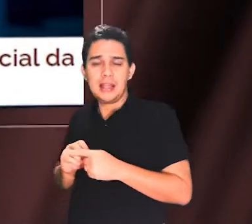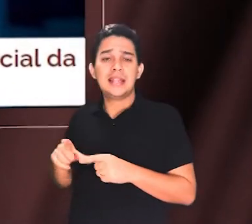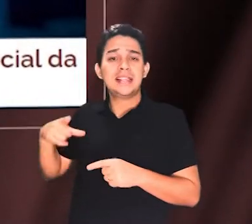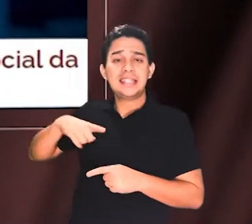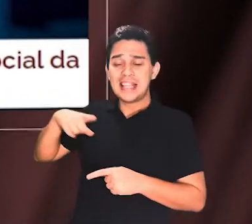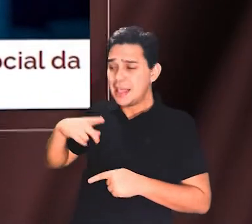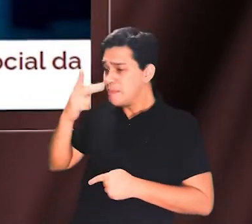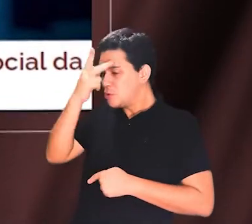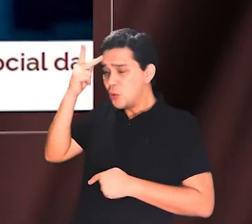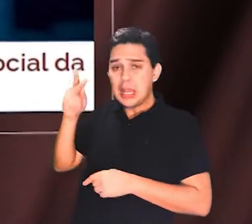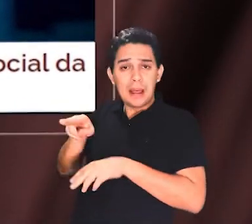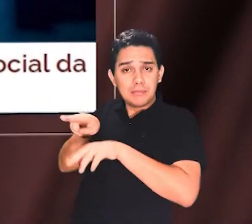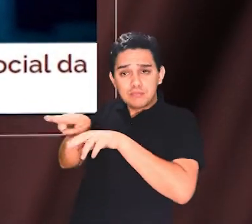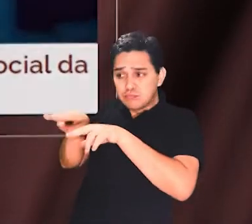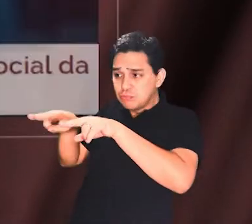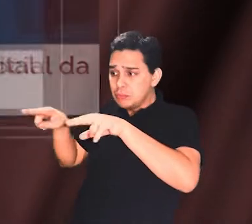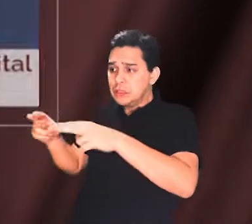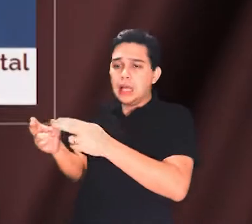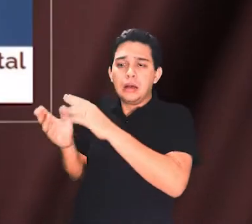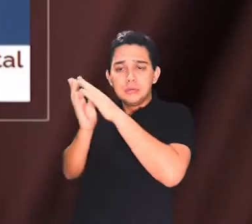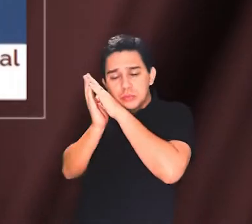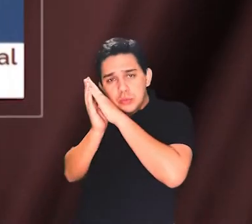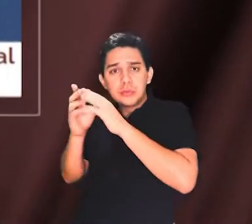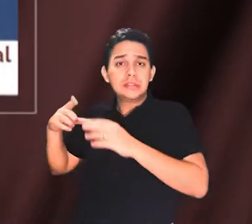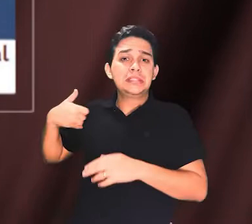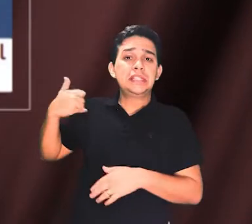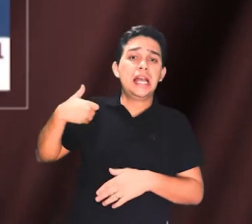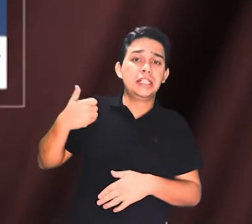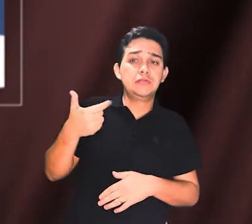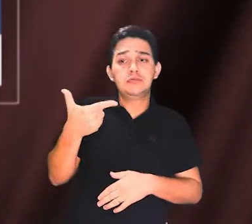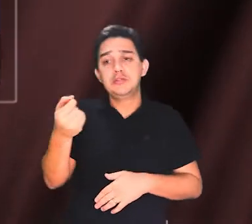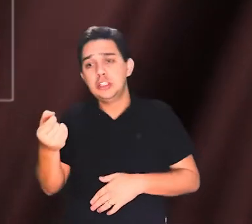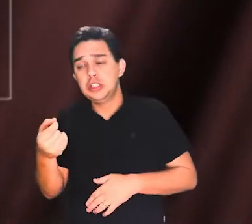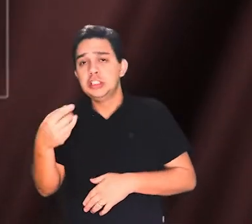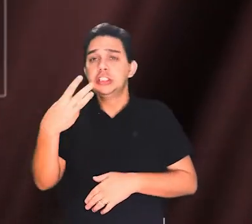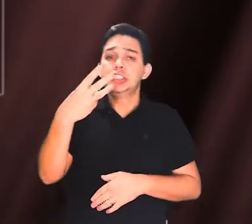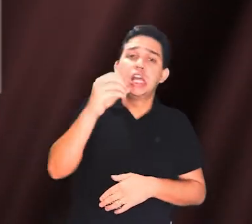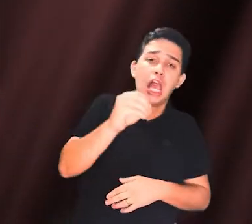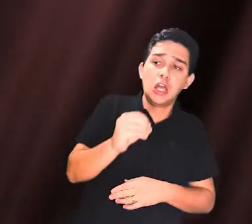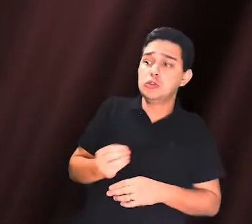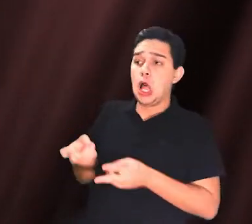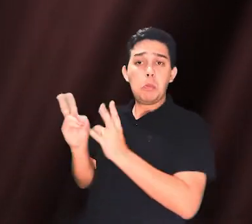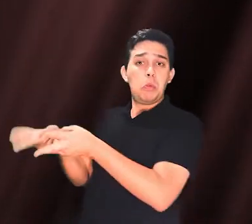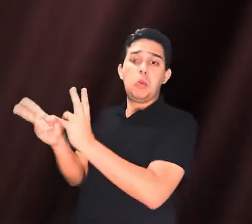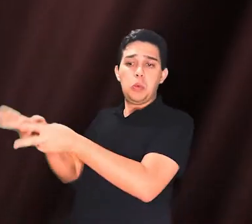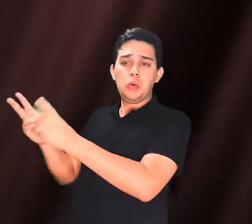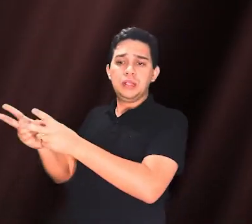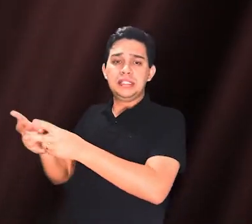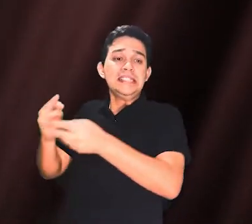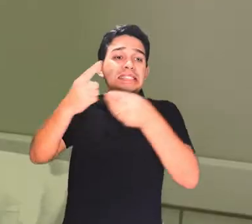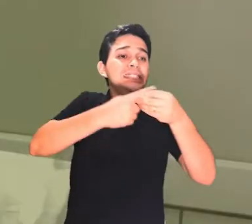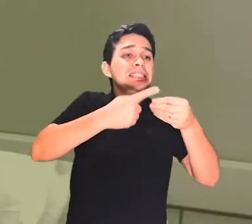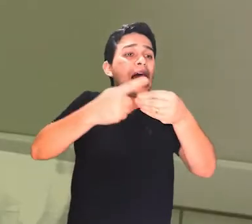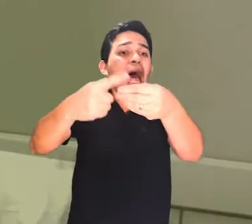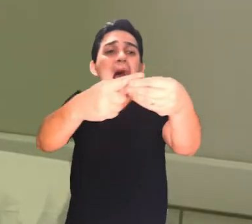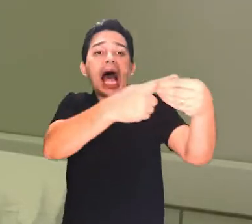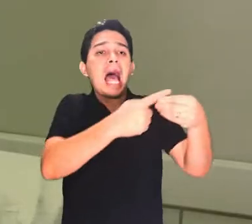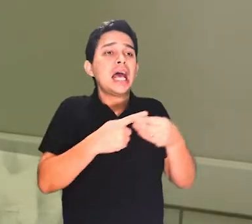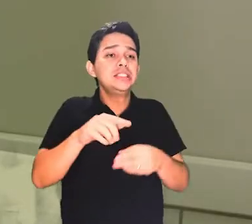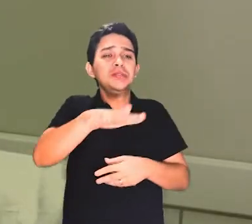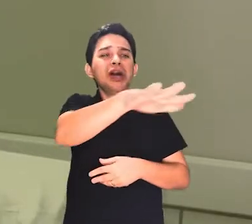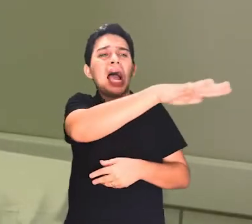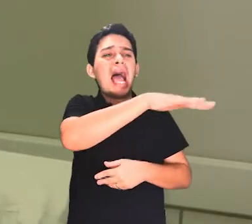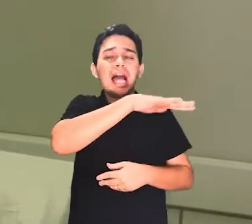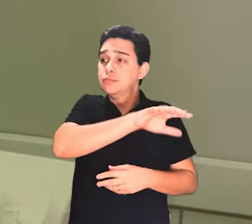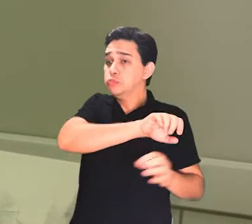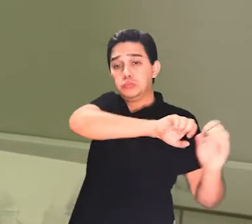ali pacientes internados por 20, 30 anos, que são de vários municípios, pelo menos, do estado do Rio. Então, todo um trabalho